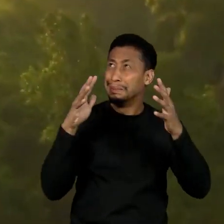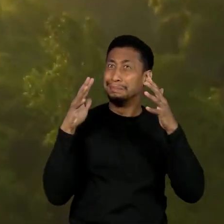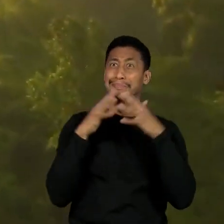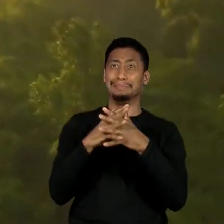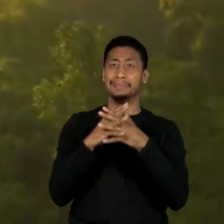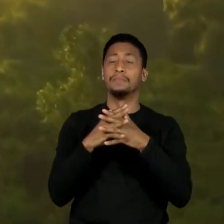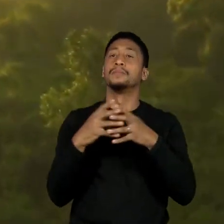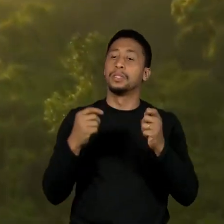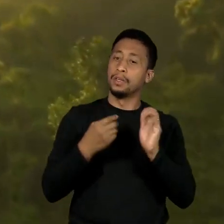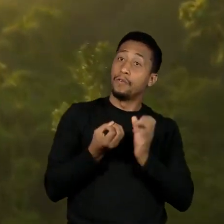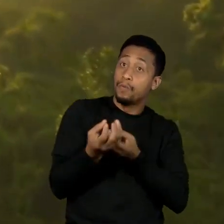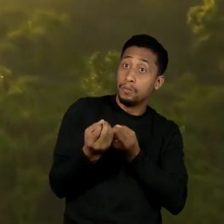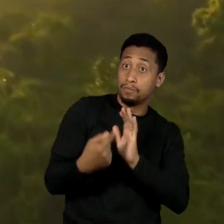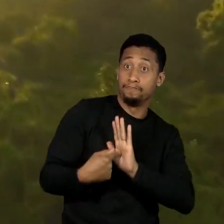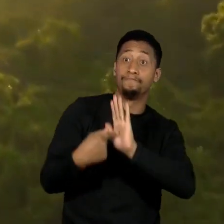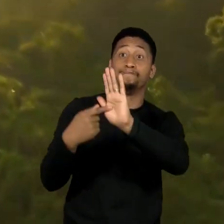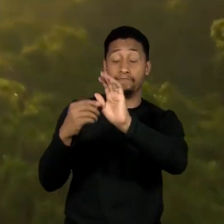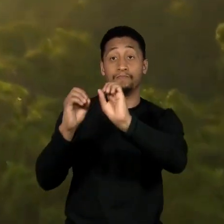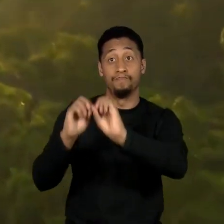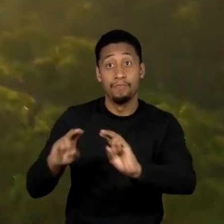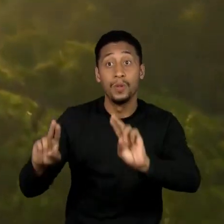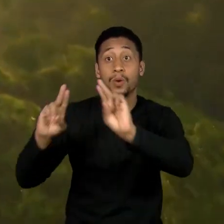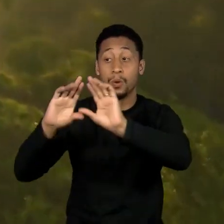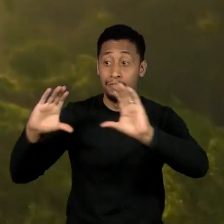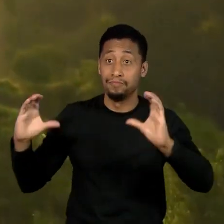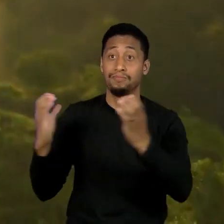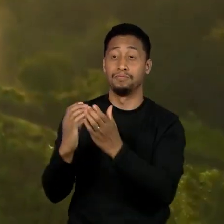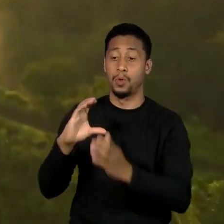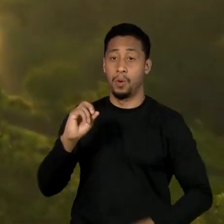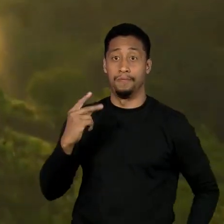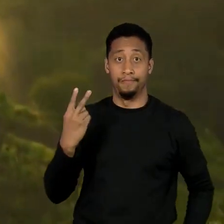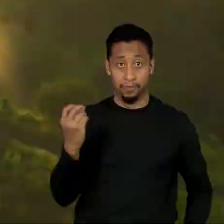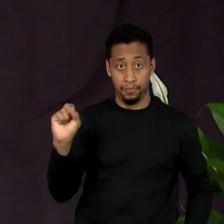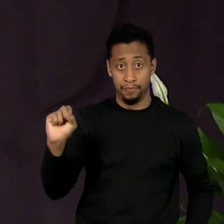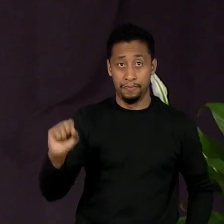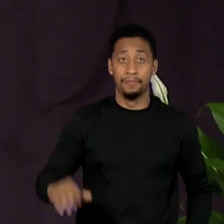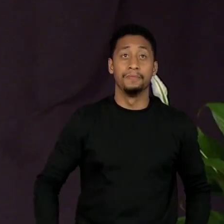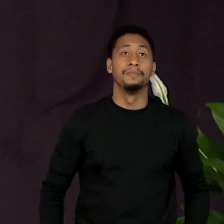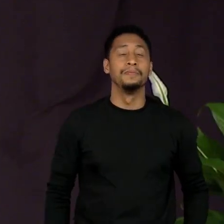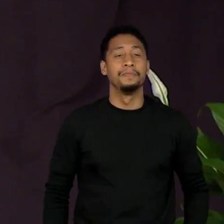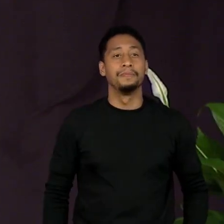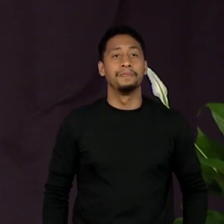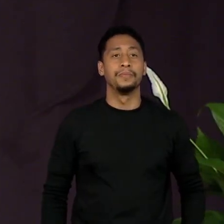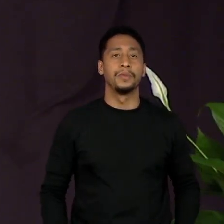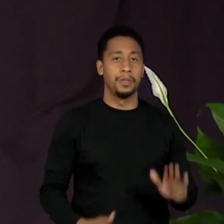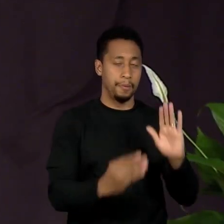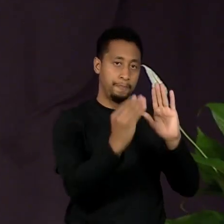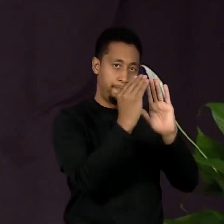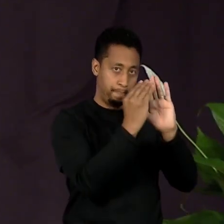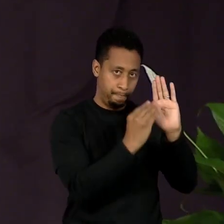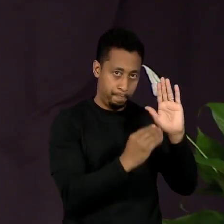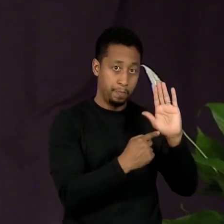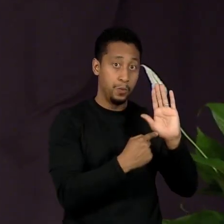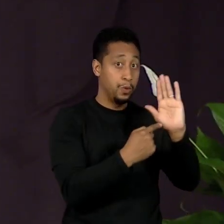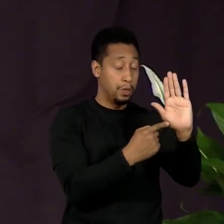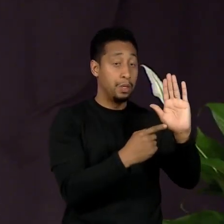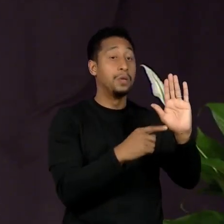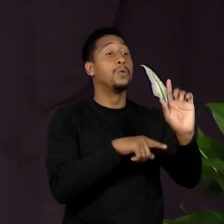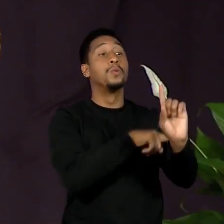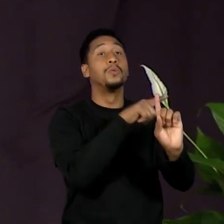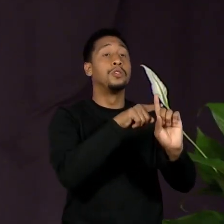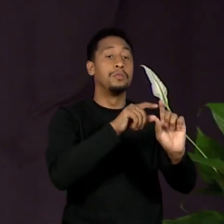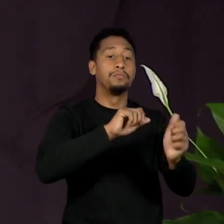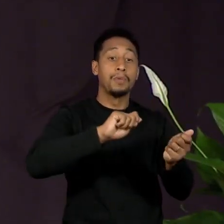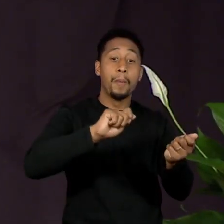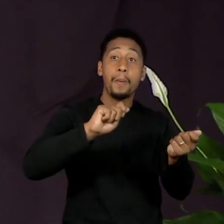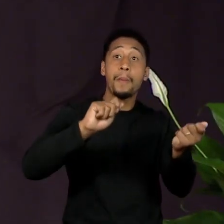na Conferência da ONU. A agenda de adaptação É um imperativo ético.